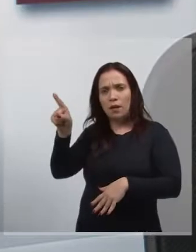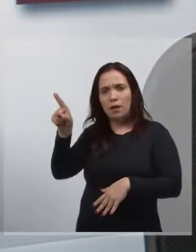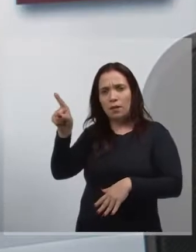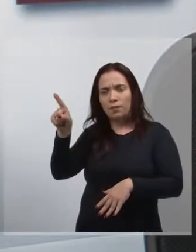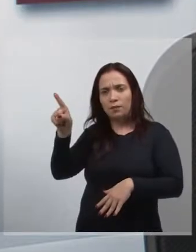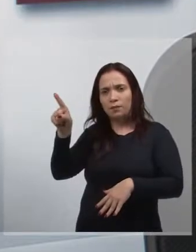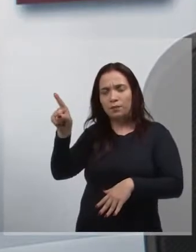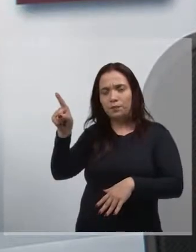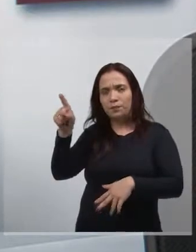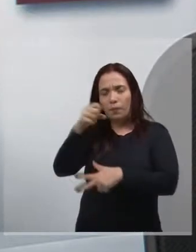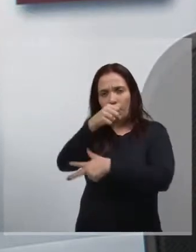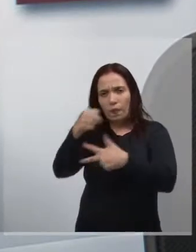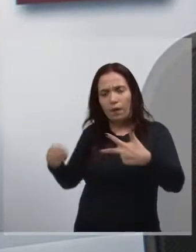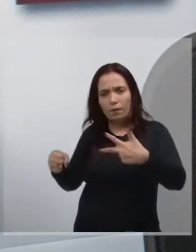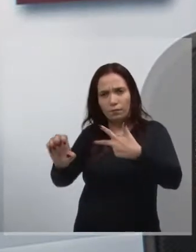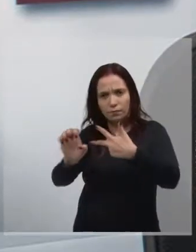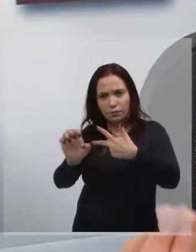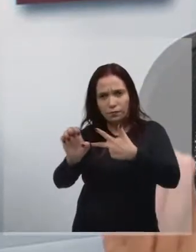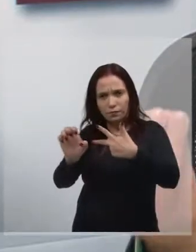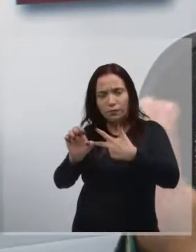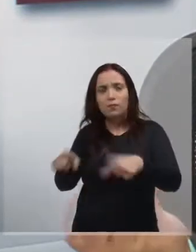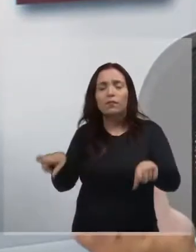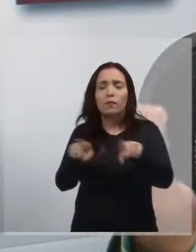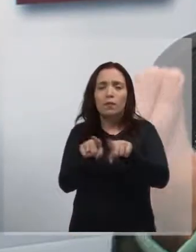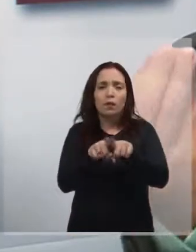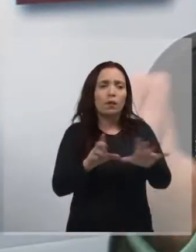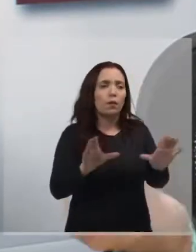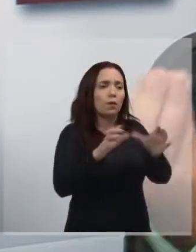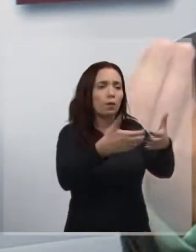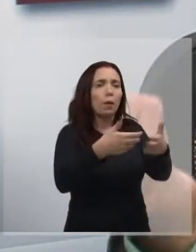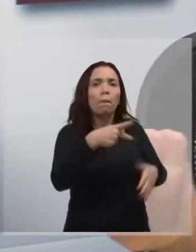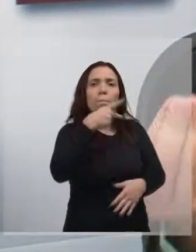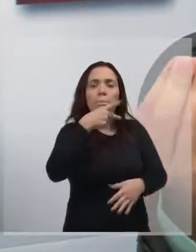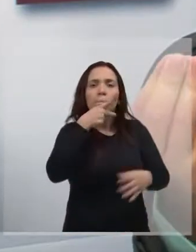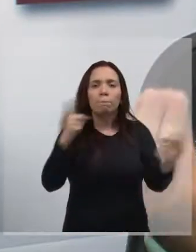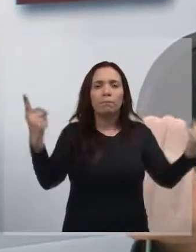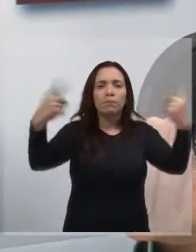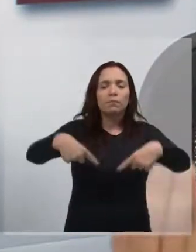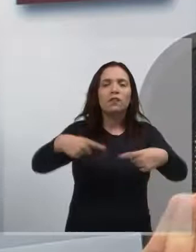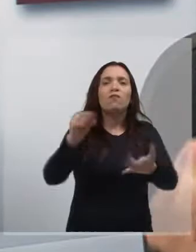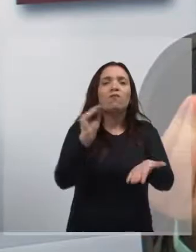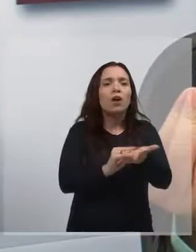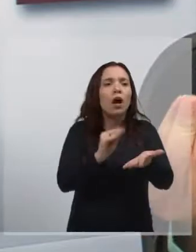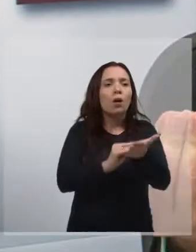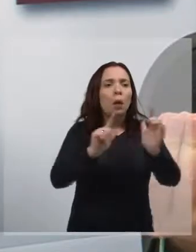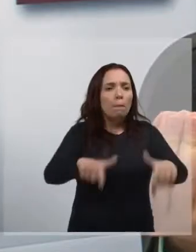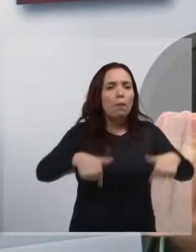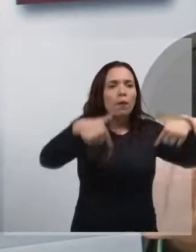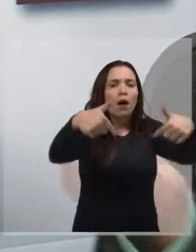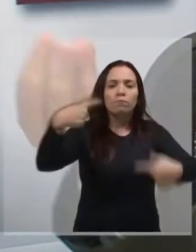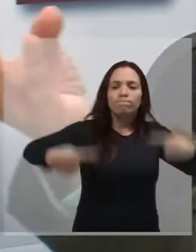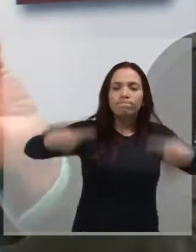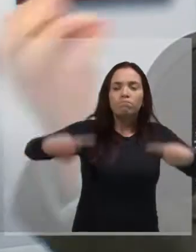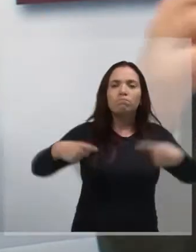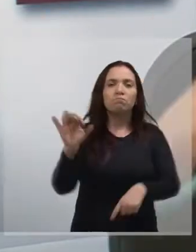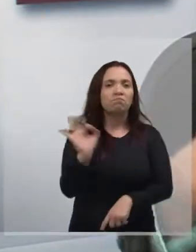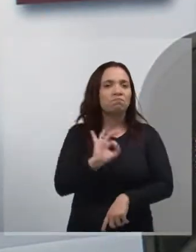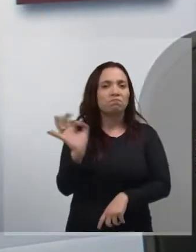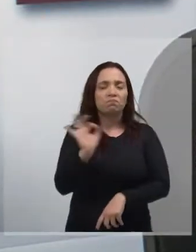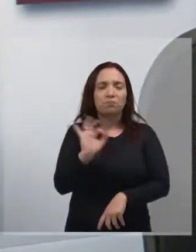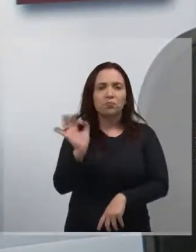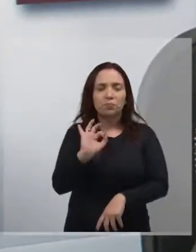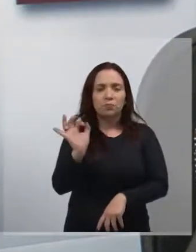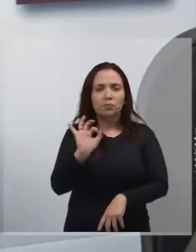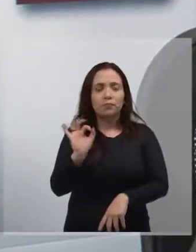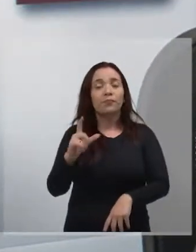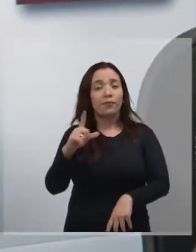tanto do Poder Executivo como da oposição, que não consegue ocupar um espaço à altura. Porque, não sei se